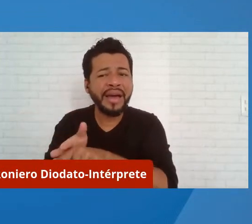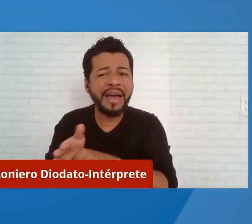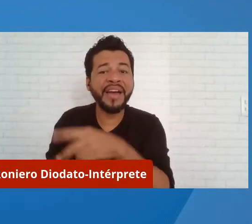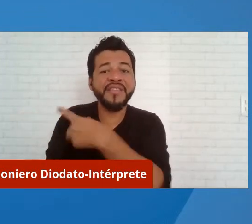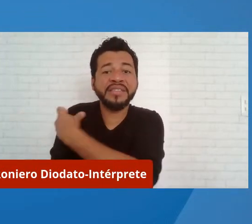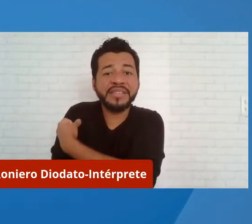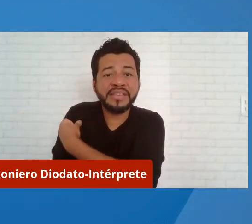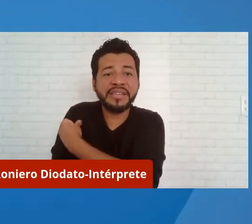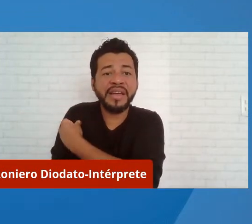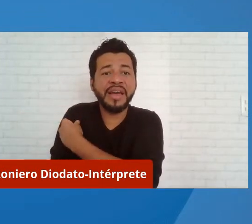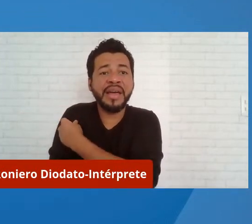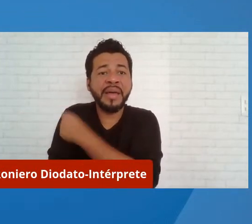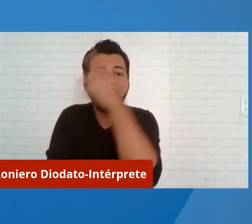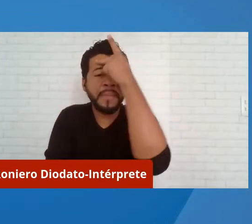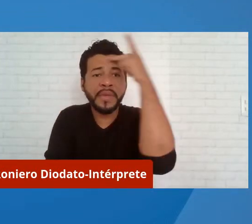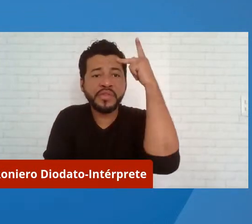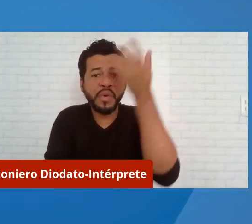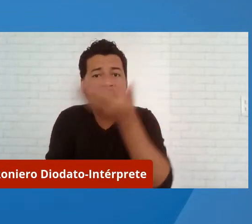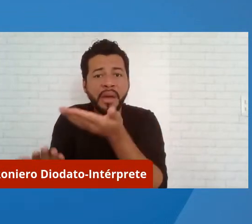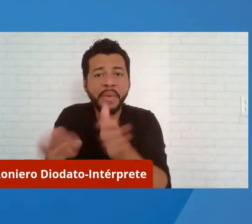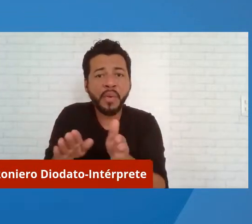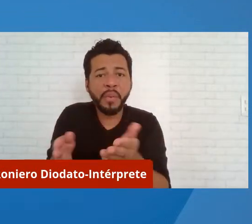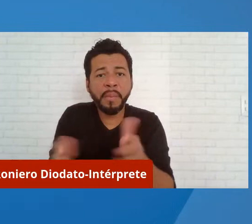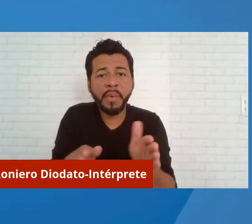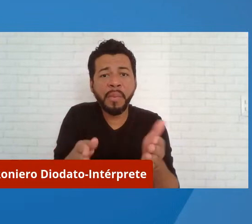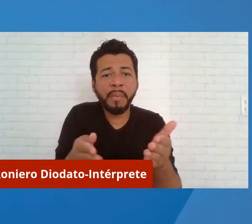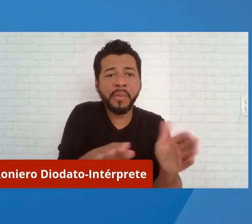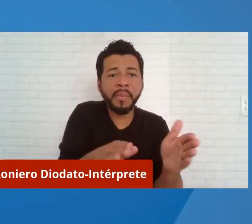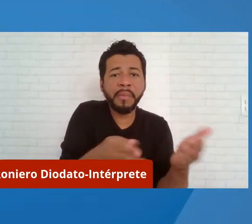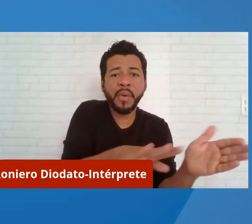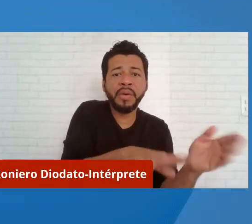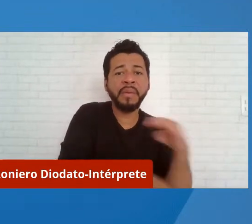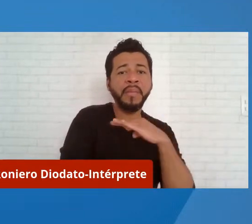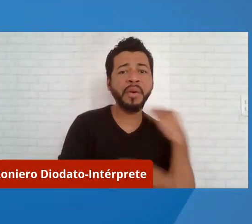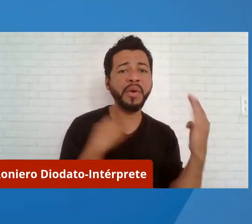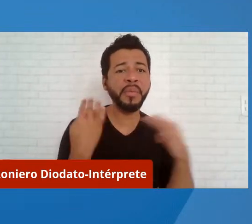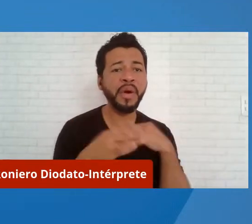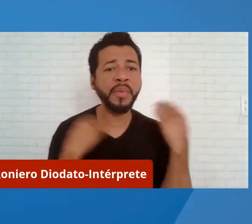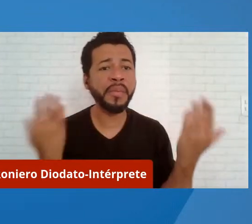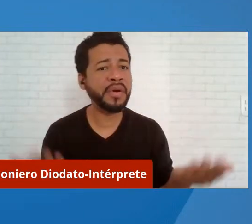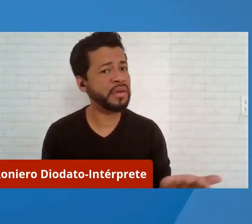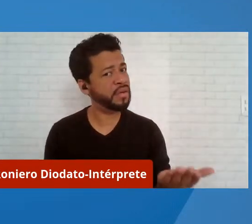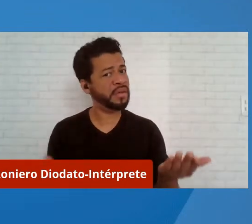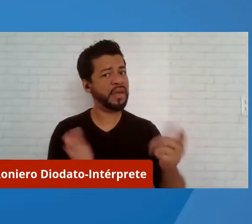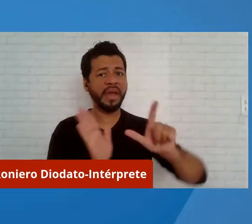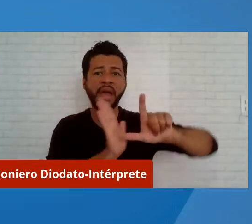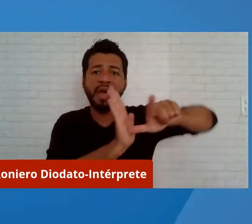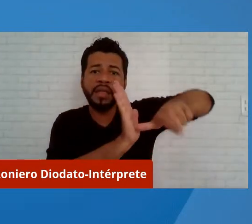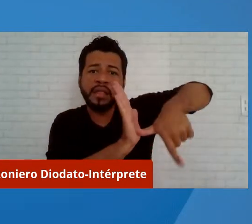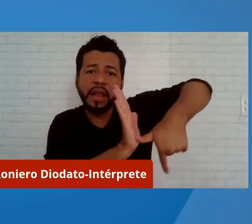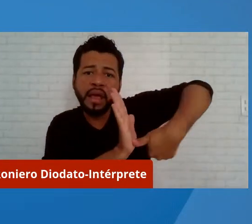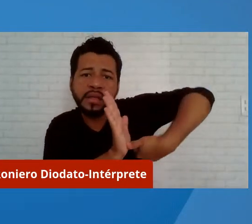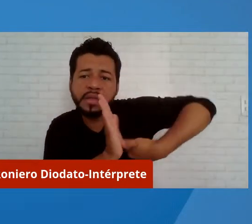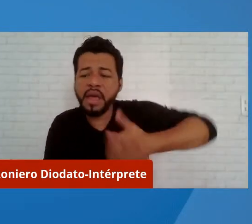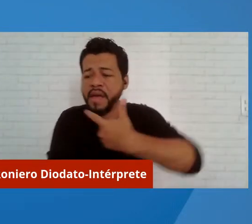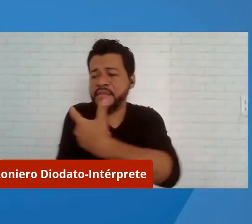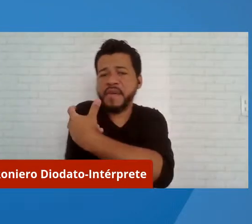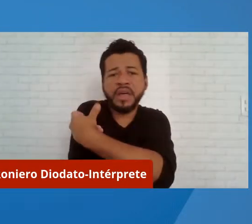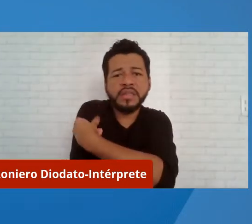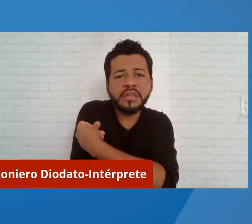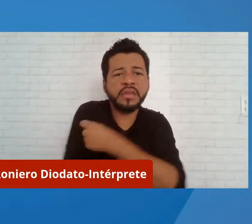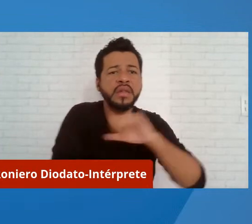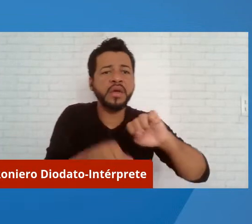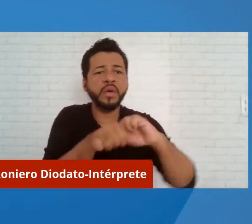quantas pessoas estão morrendo por mês. Vai se atrasar a aplicação da vacina por bobagens ideológicas,